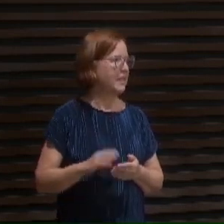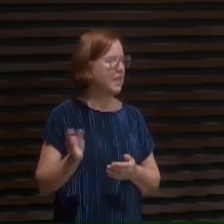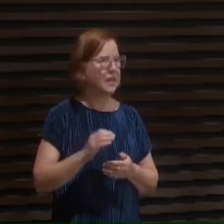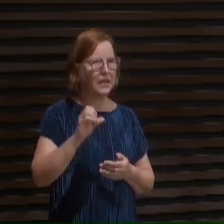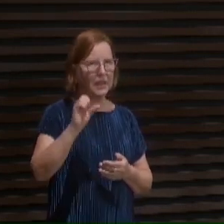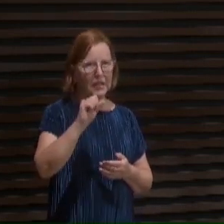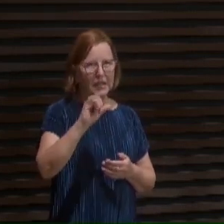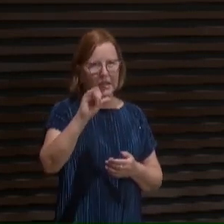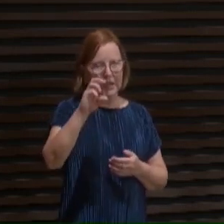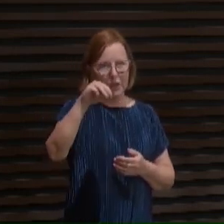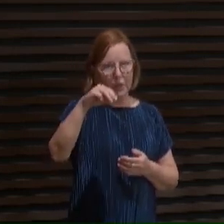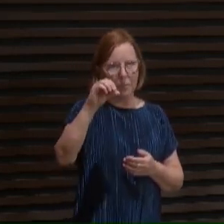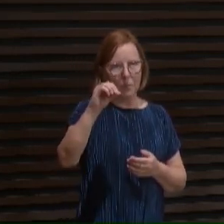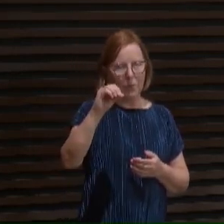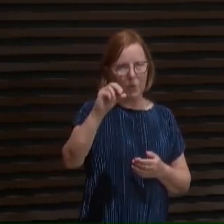Simone de Beauvoir.